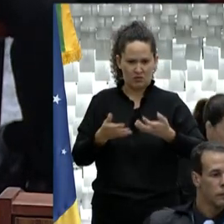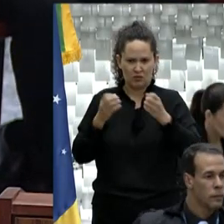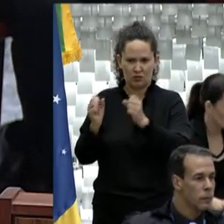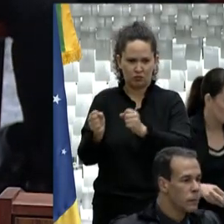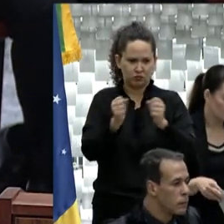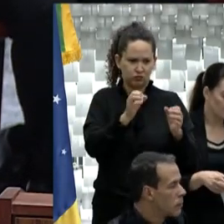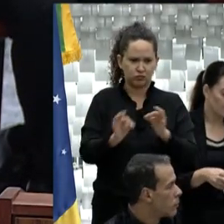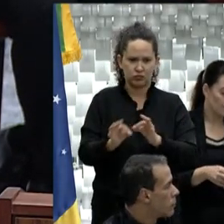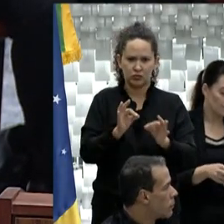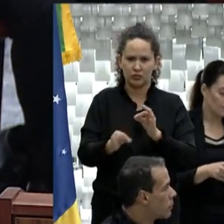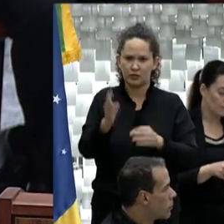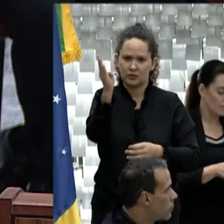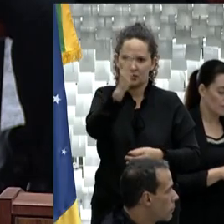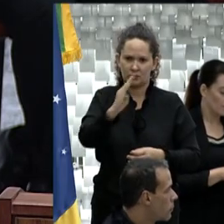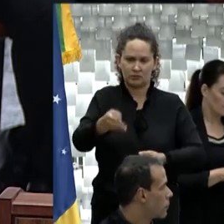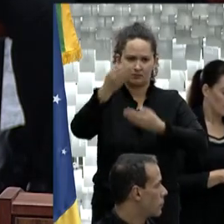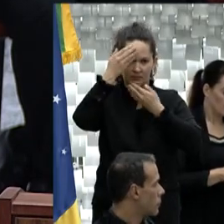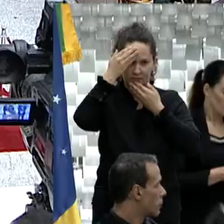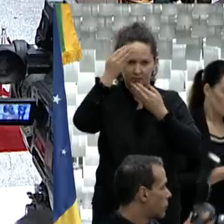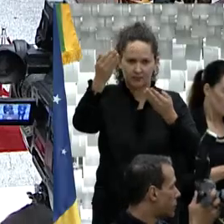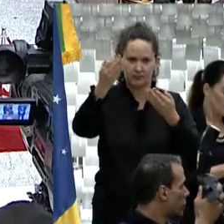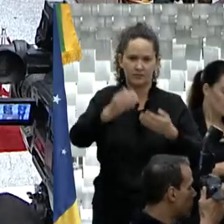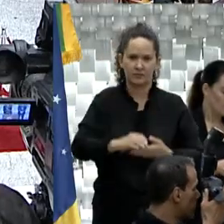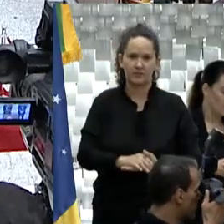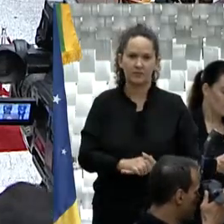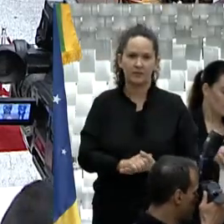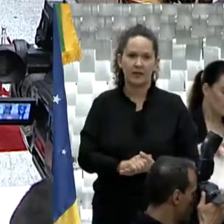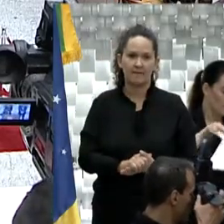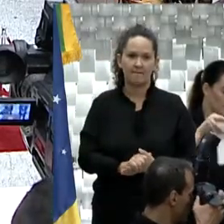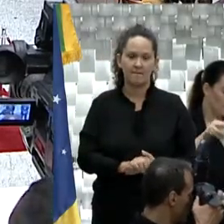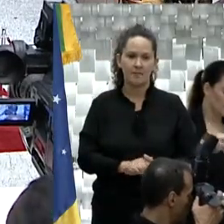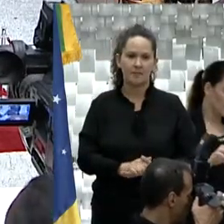poder judiciário brasileiro. Muito obrigada.